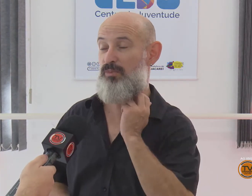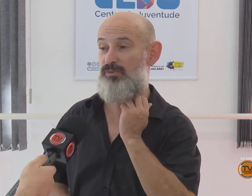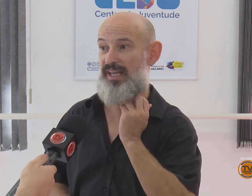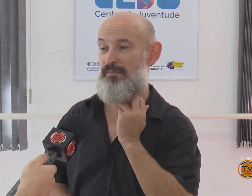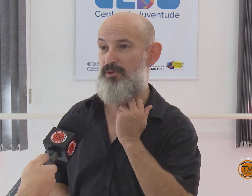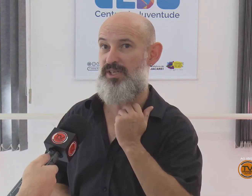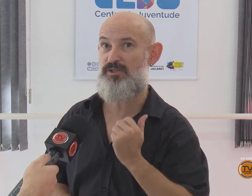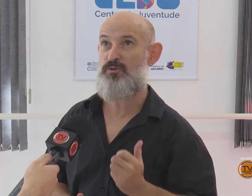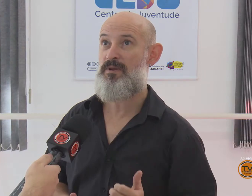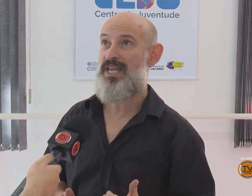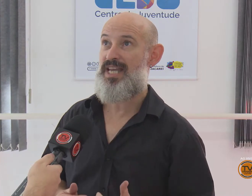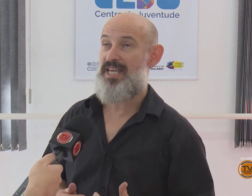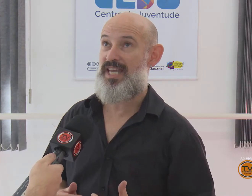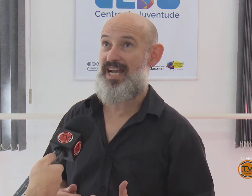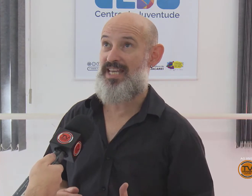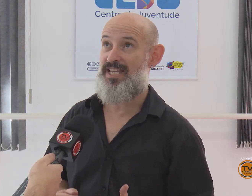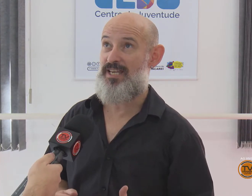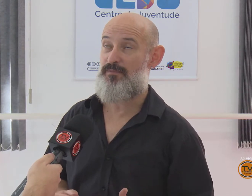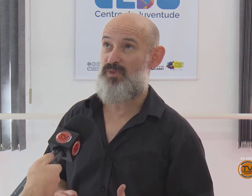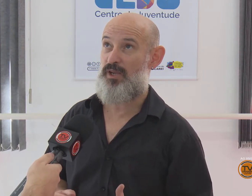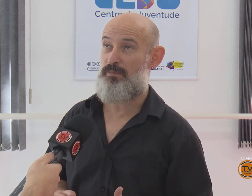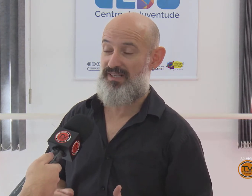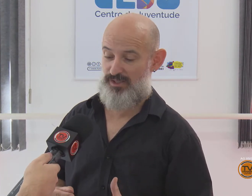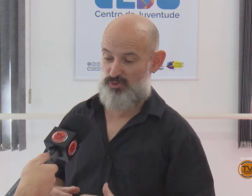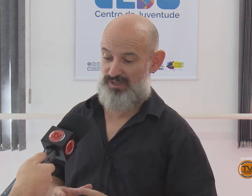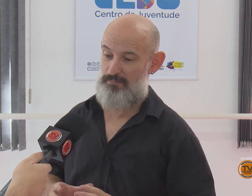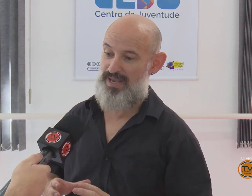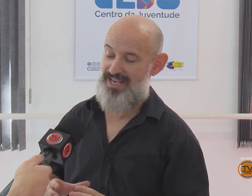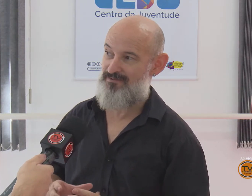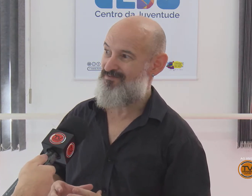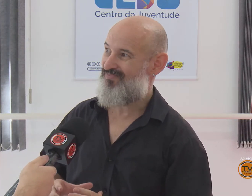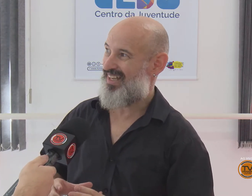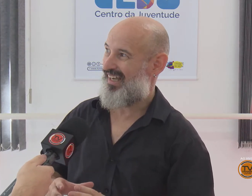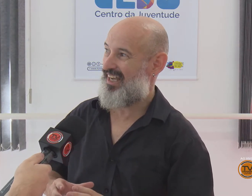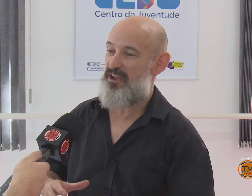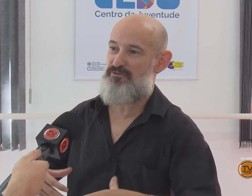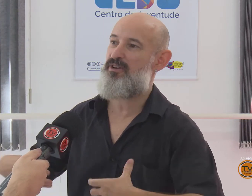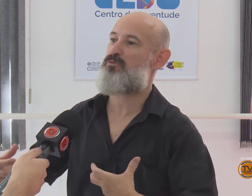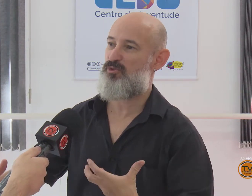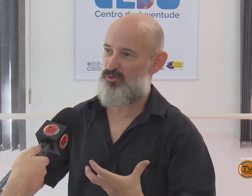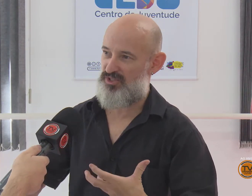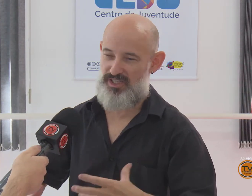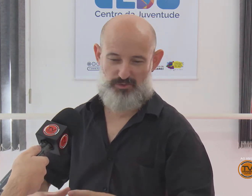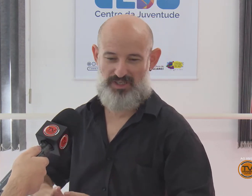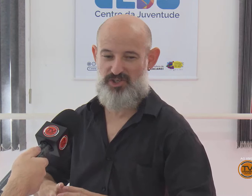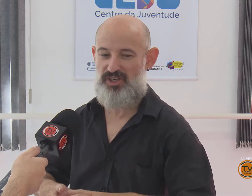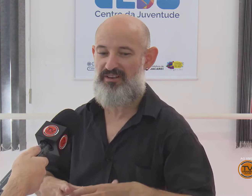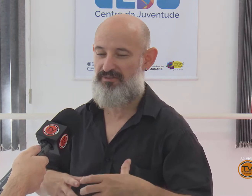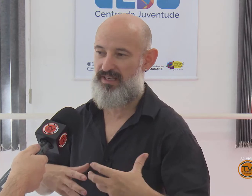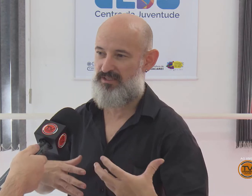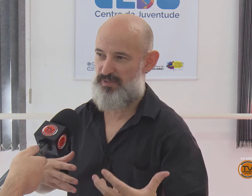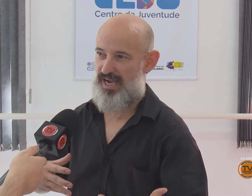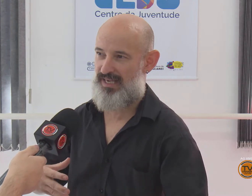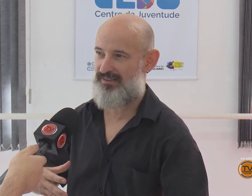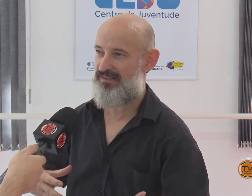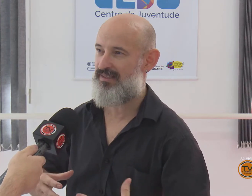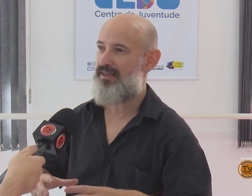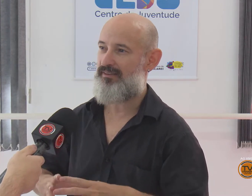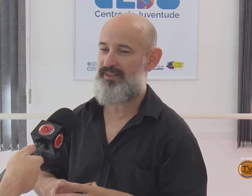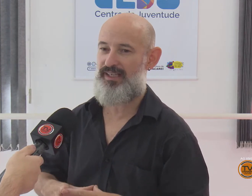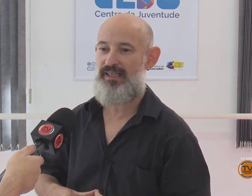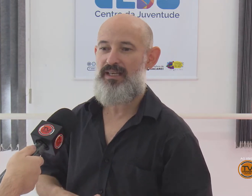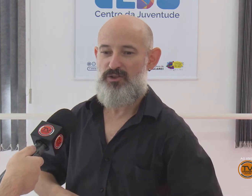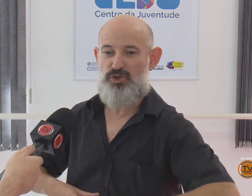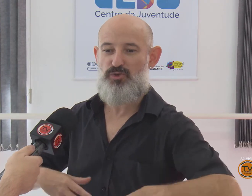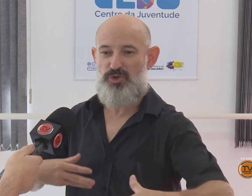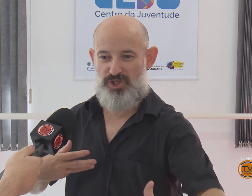dou aula há um bom tempo disso, e aí eu preciso também rever os meus conceitos, a gente rever as